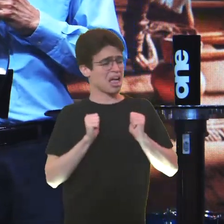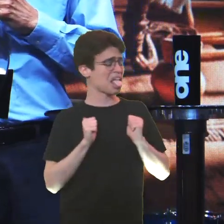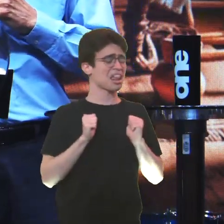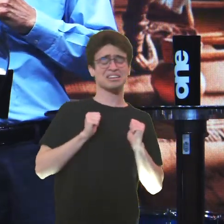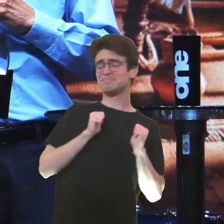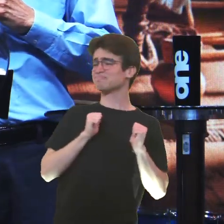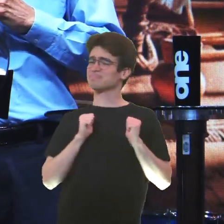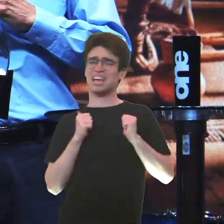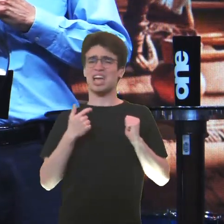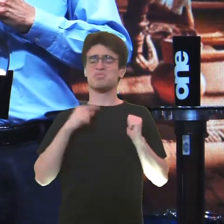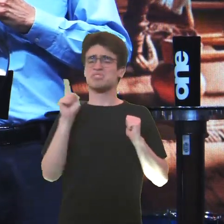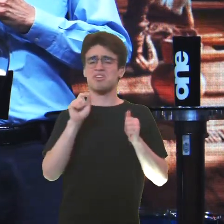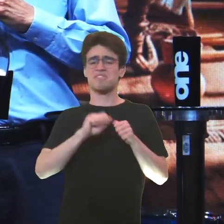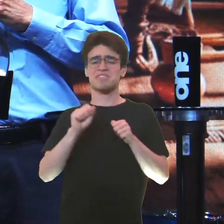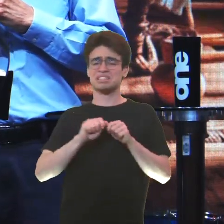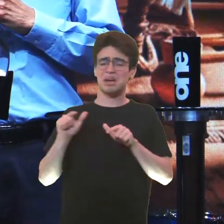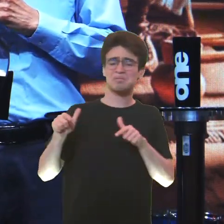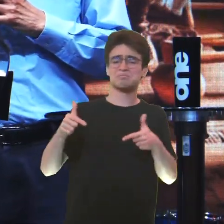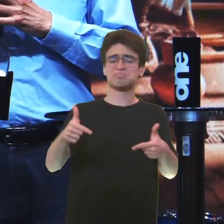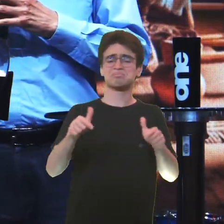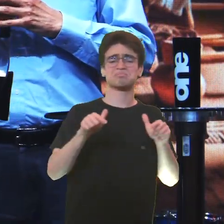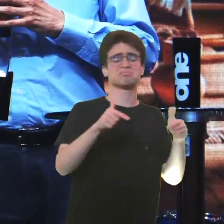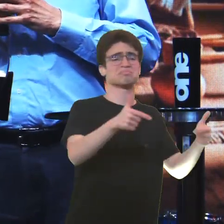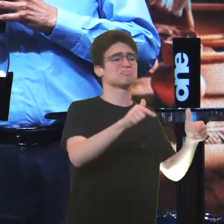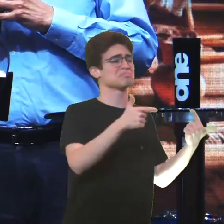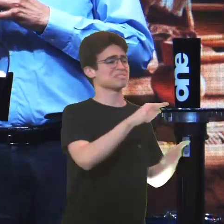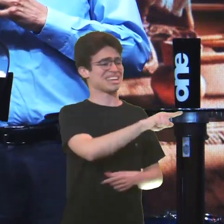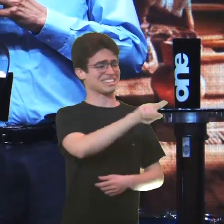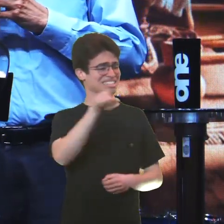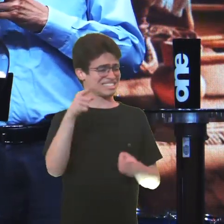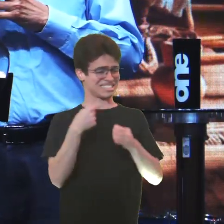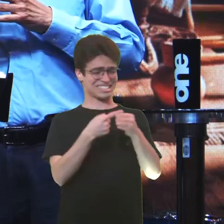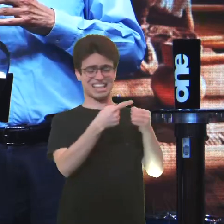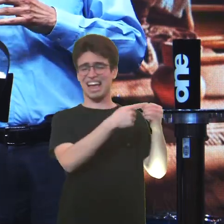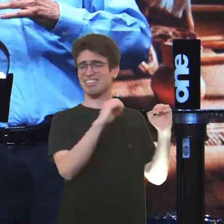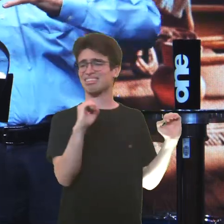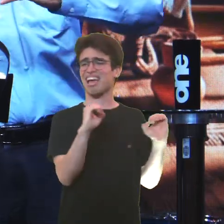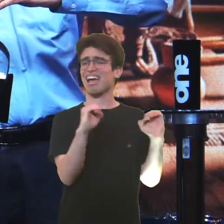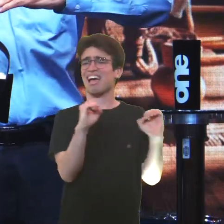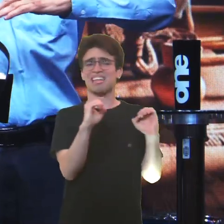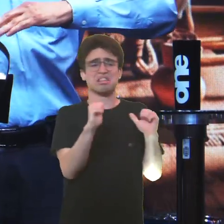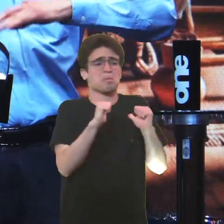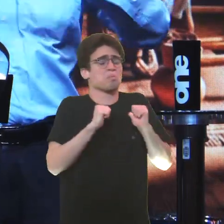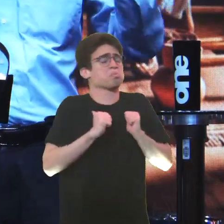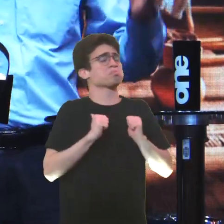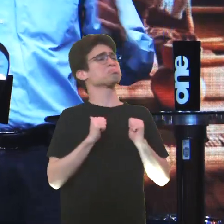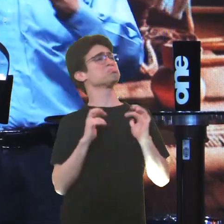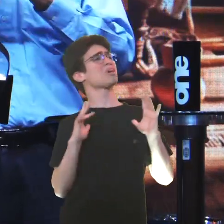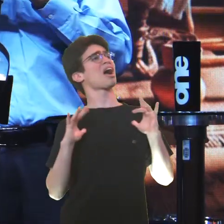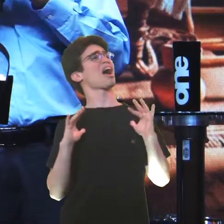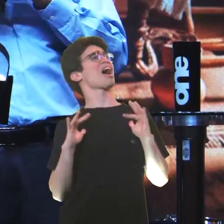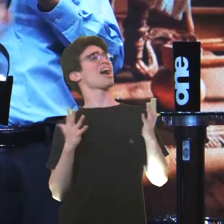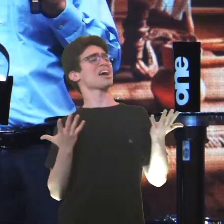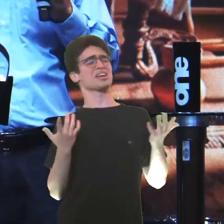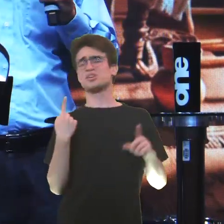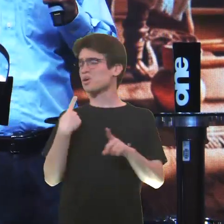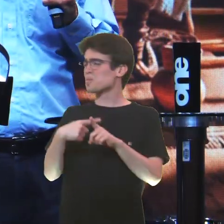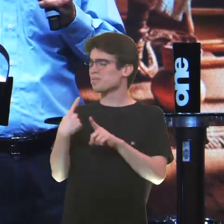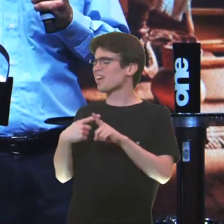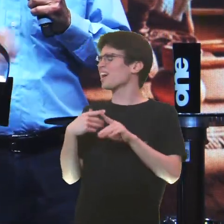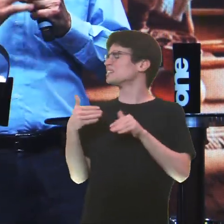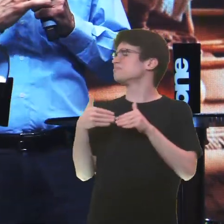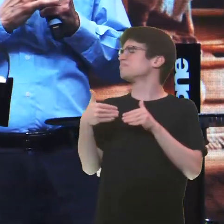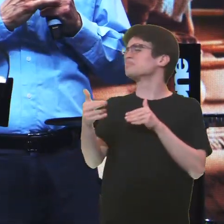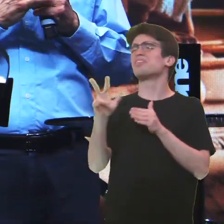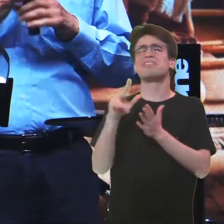meio de não aceitar a cidade onde nós vivemos. Pensamos que el mundo pasará pronto, Pensamos que o